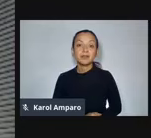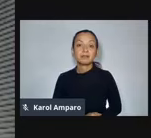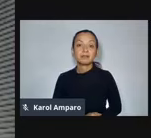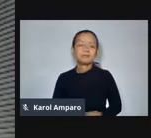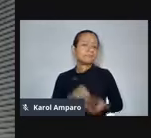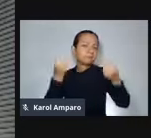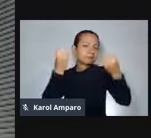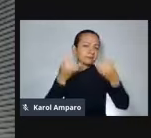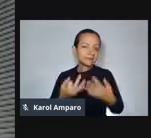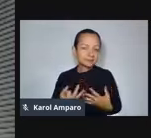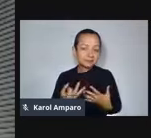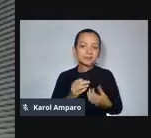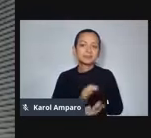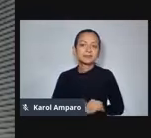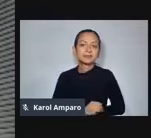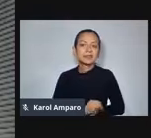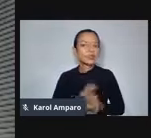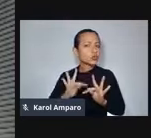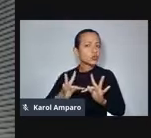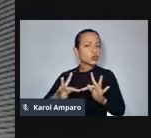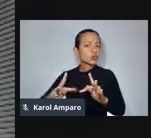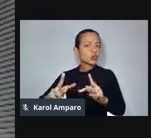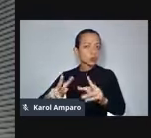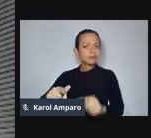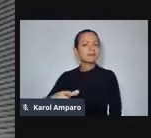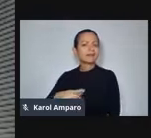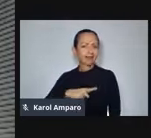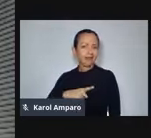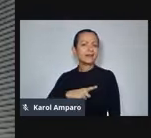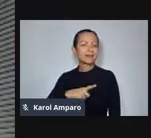tudo isso existe. Né?